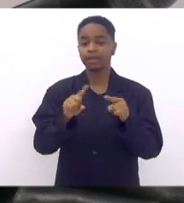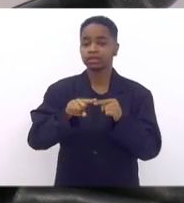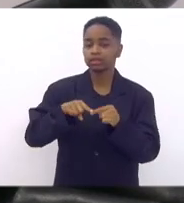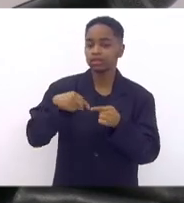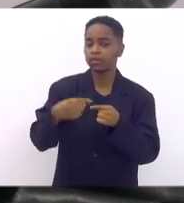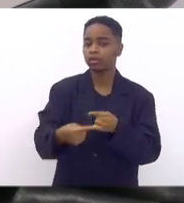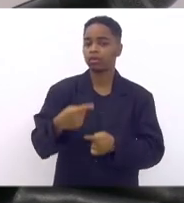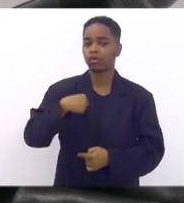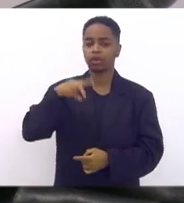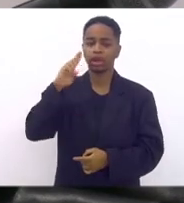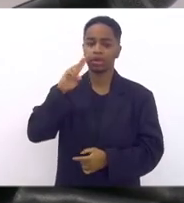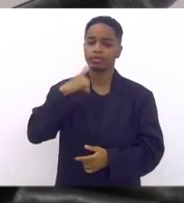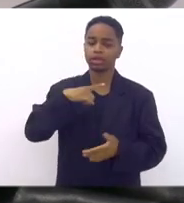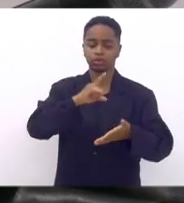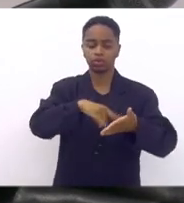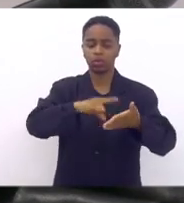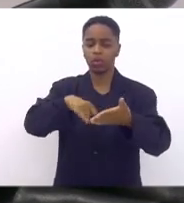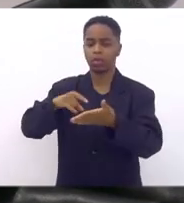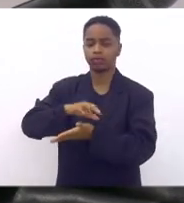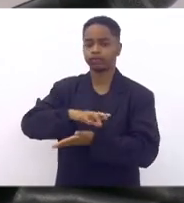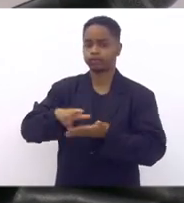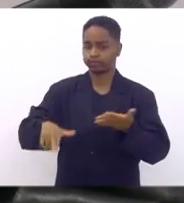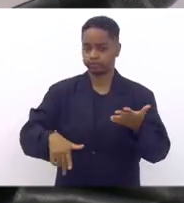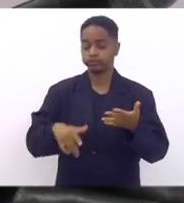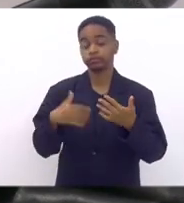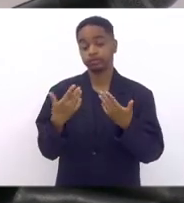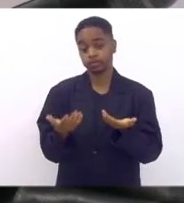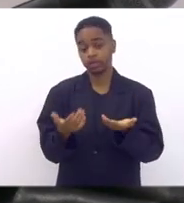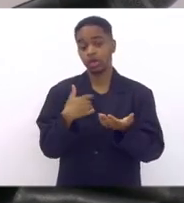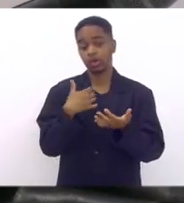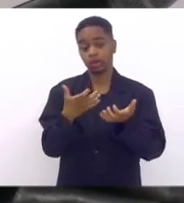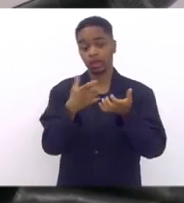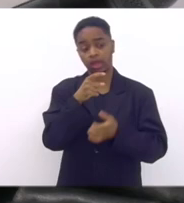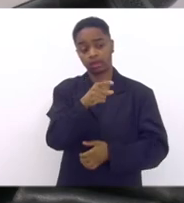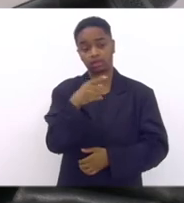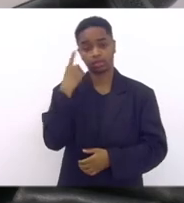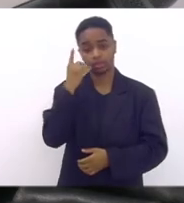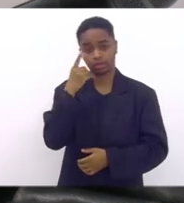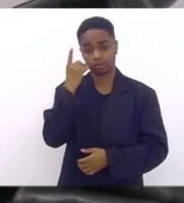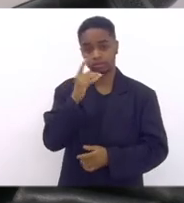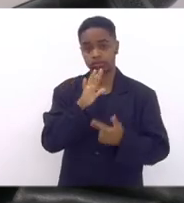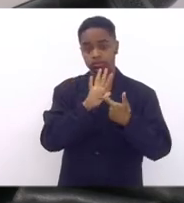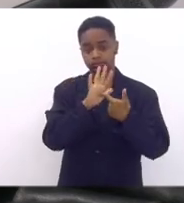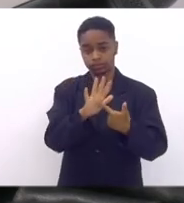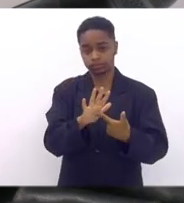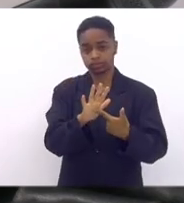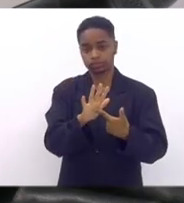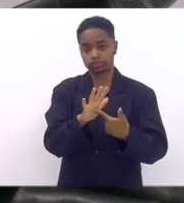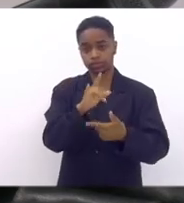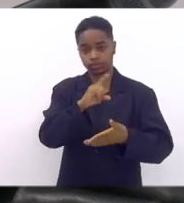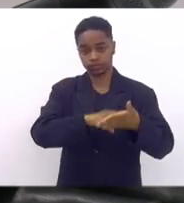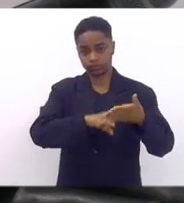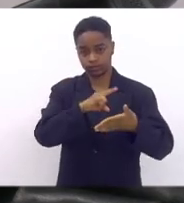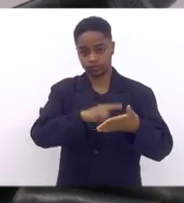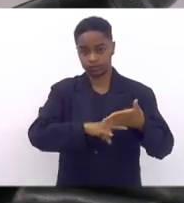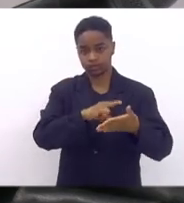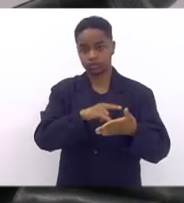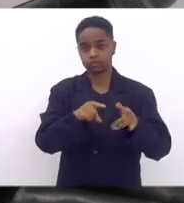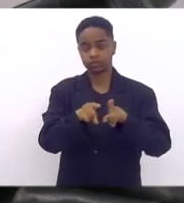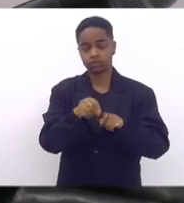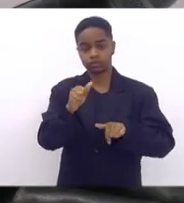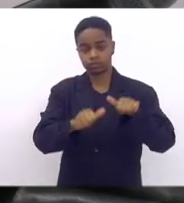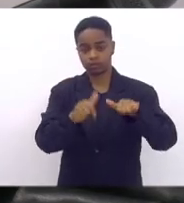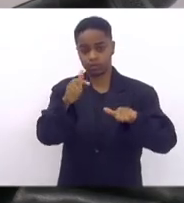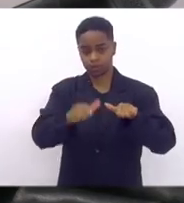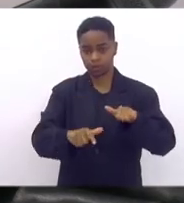nós uma série de documentos do teor que eu gostaria que se o deputado pudesse Rever essa docum que nós daquele